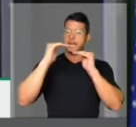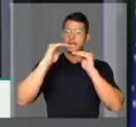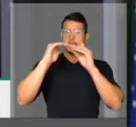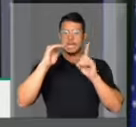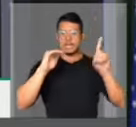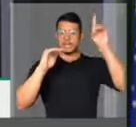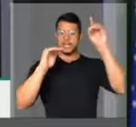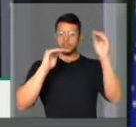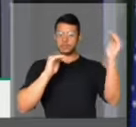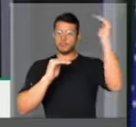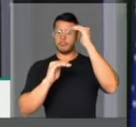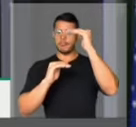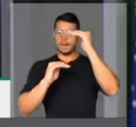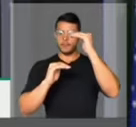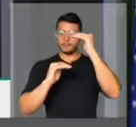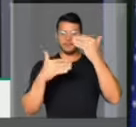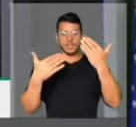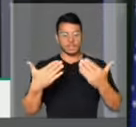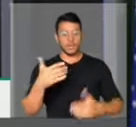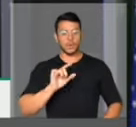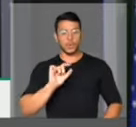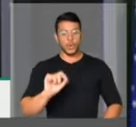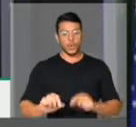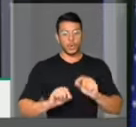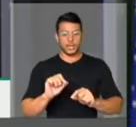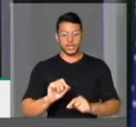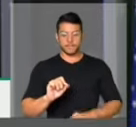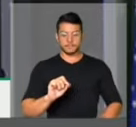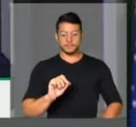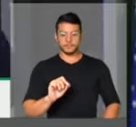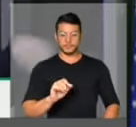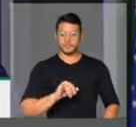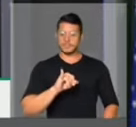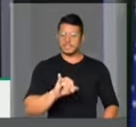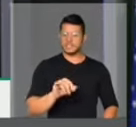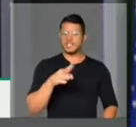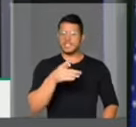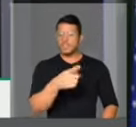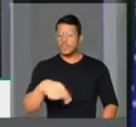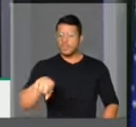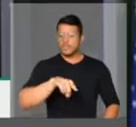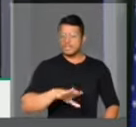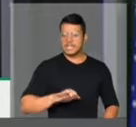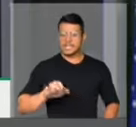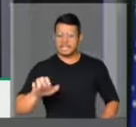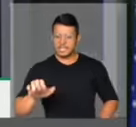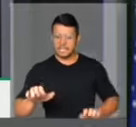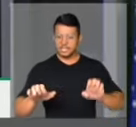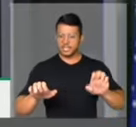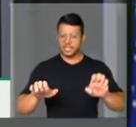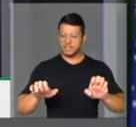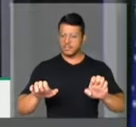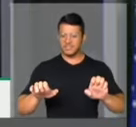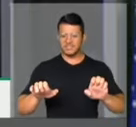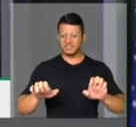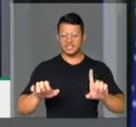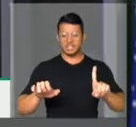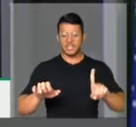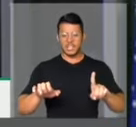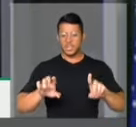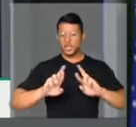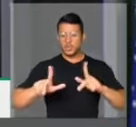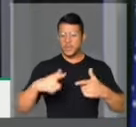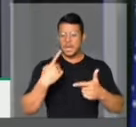Deus nos abençoe, que as nossas diferenças partidárias dessa casa, seja de esquerda ou de direita, não passem para problemas